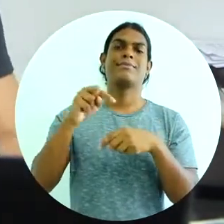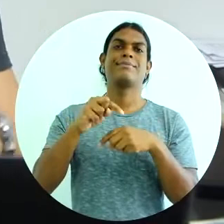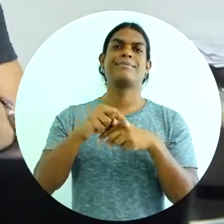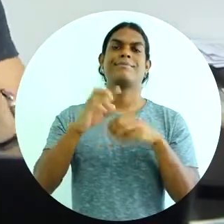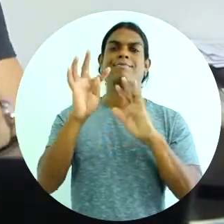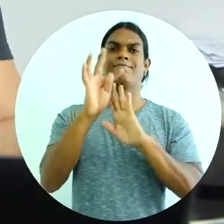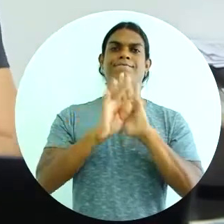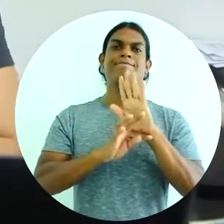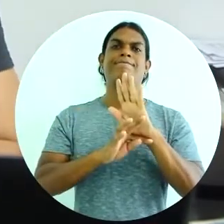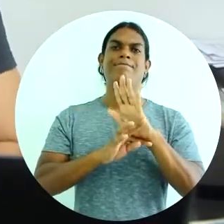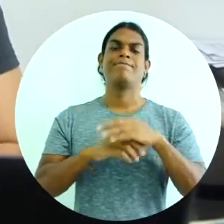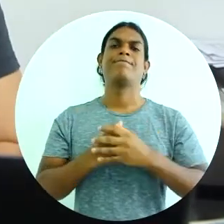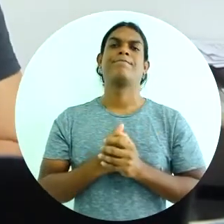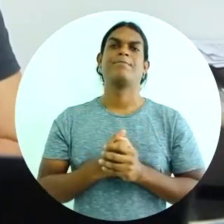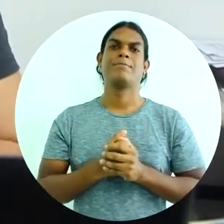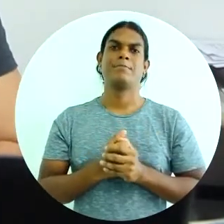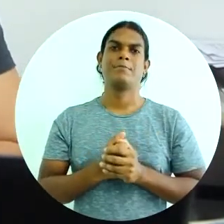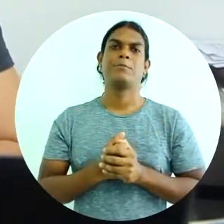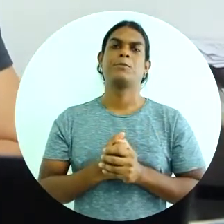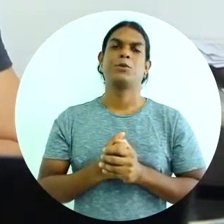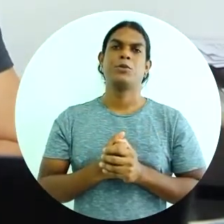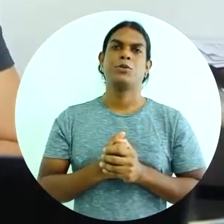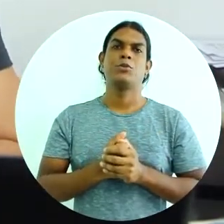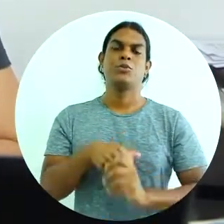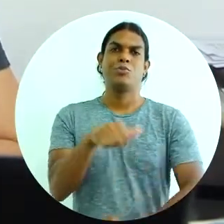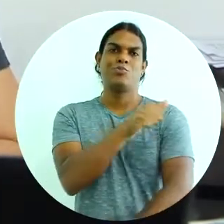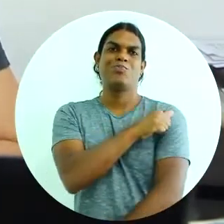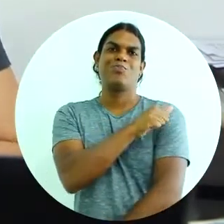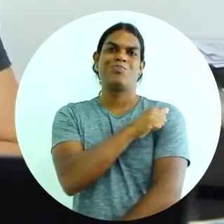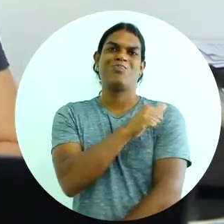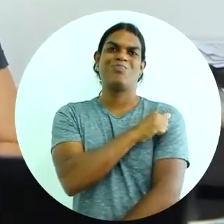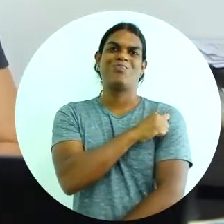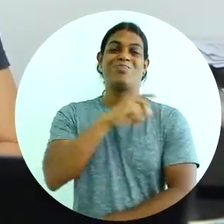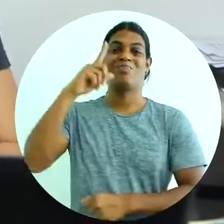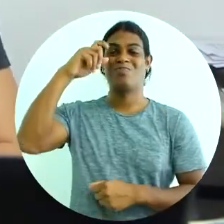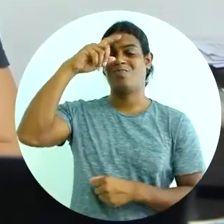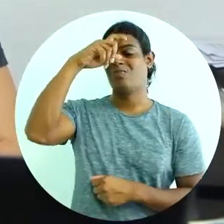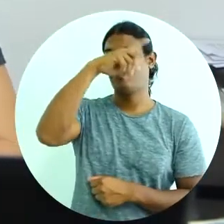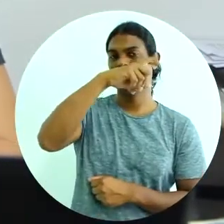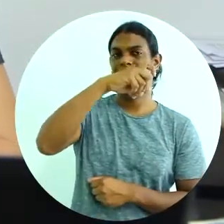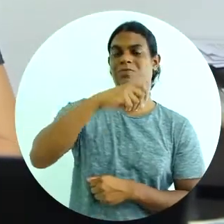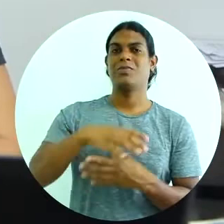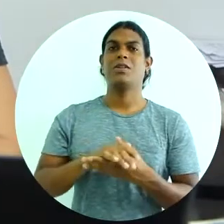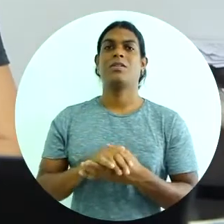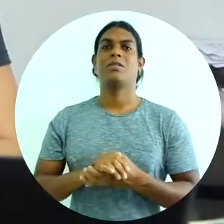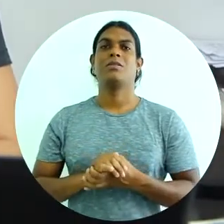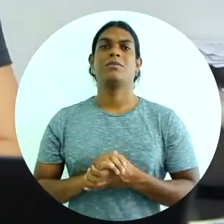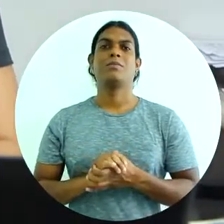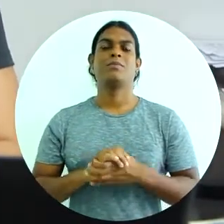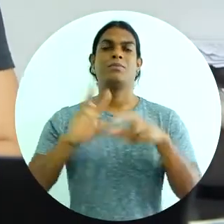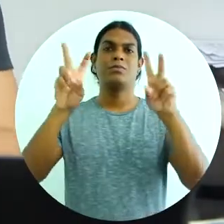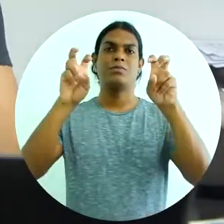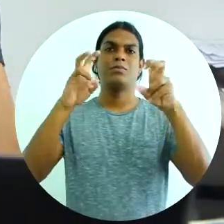tão temeroso, né? Dos alunos em relação à sua produção escrita, né? Primeiramente, a gente tem